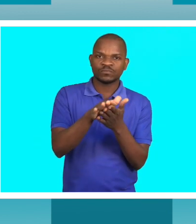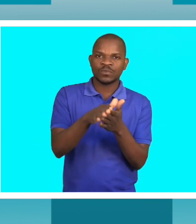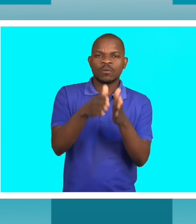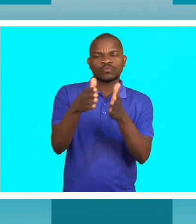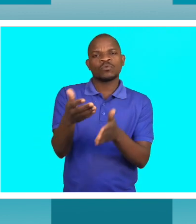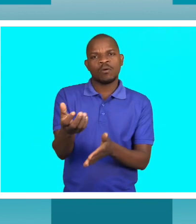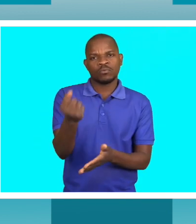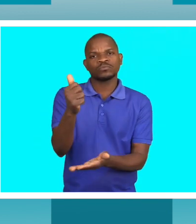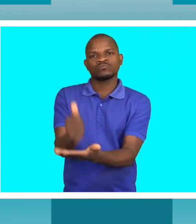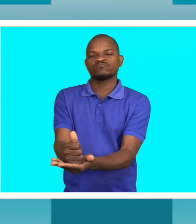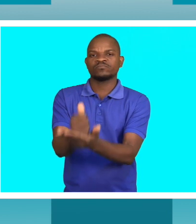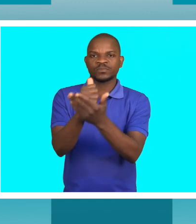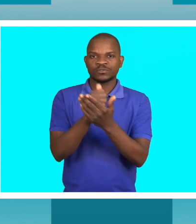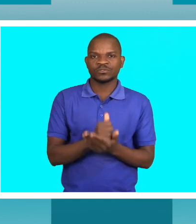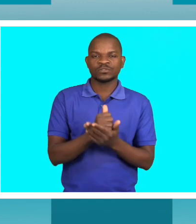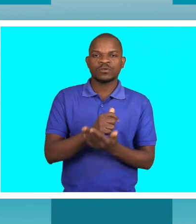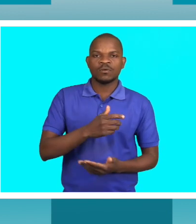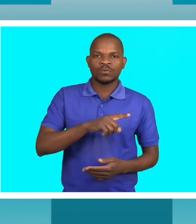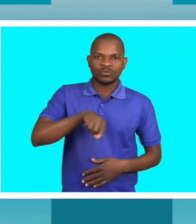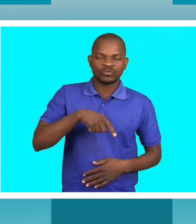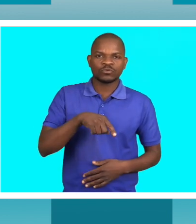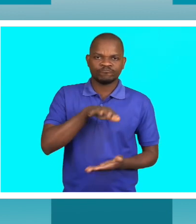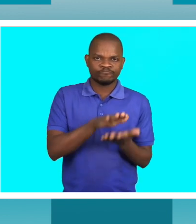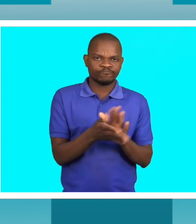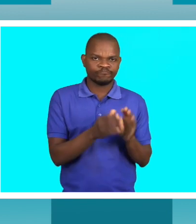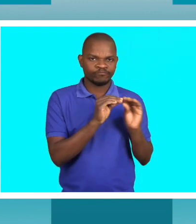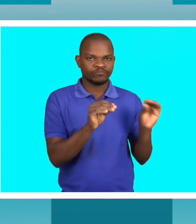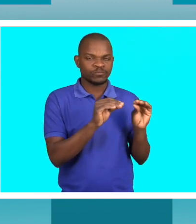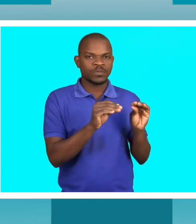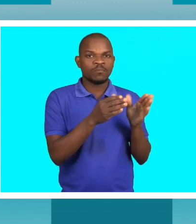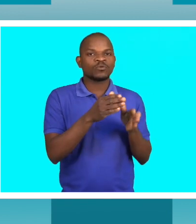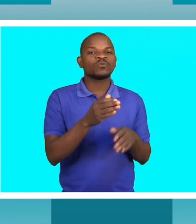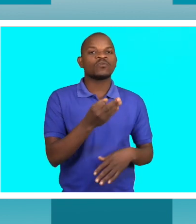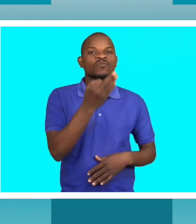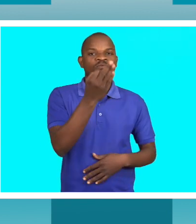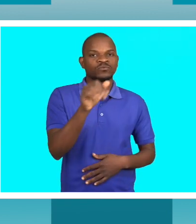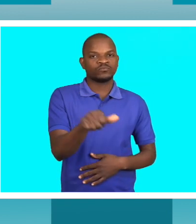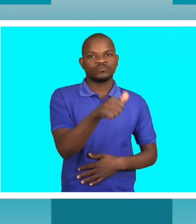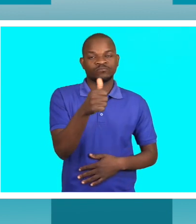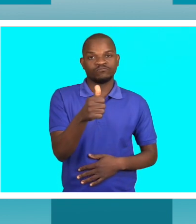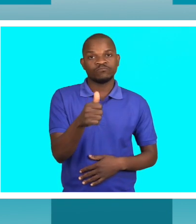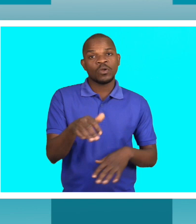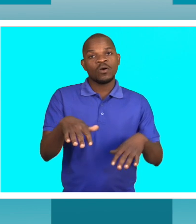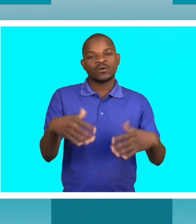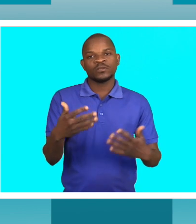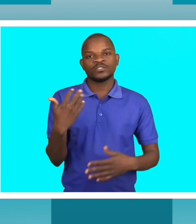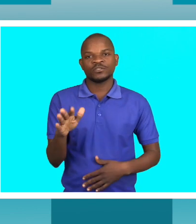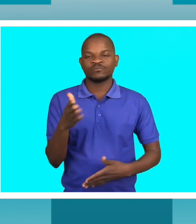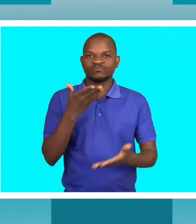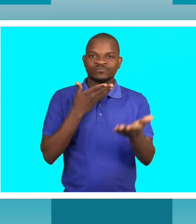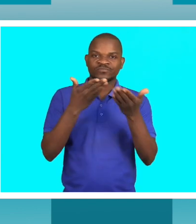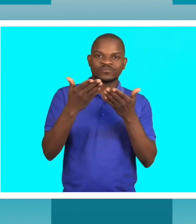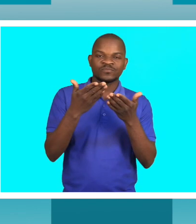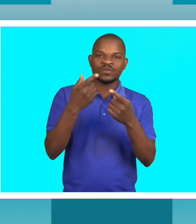a quem pode nos dar a mão para que nós possamos exatamente formar campeões nessa vertente de portadores de deficiência. Foi assim que nós